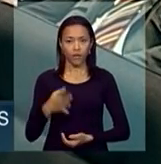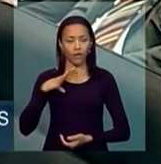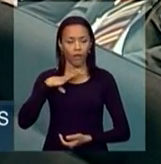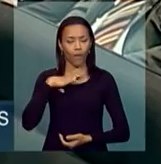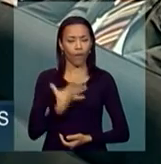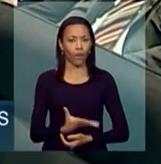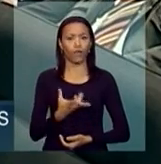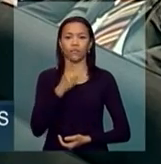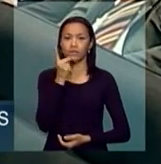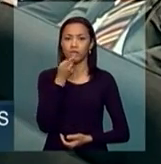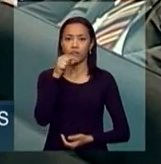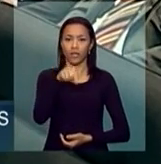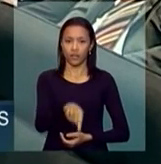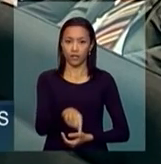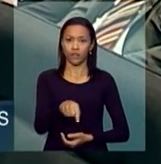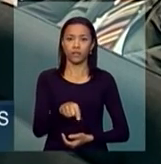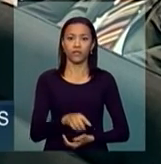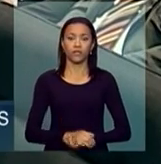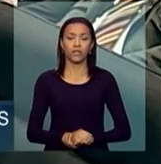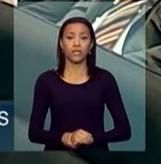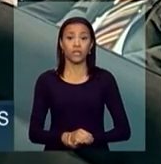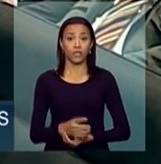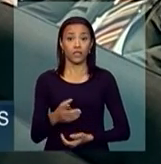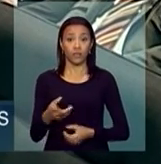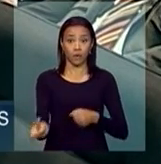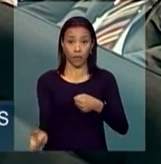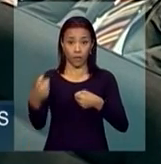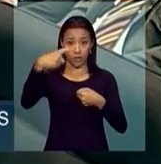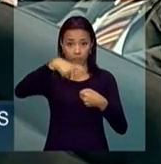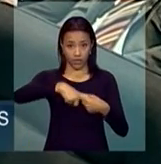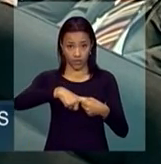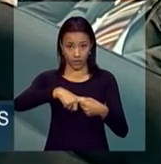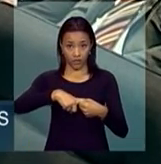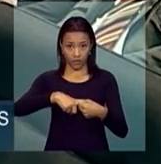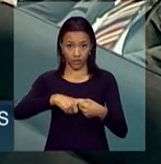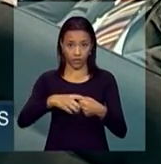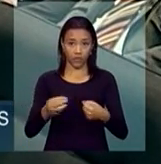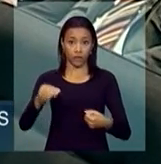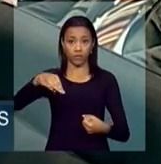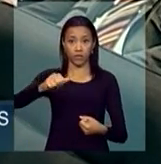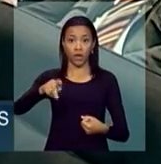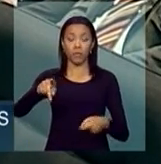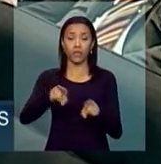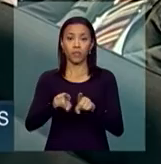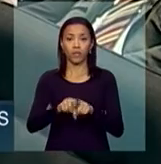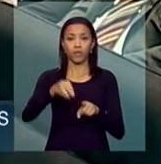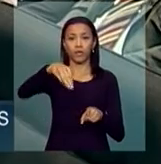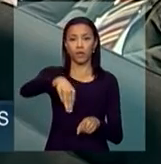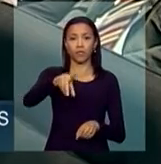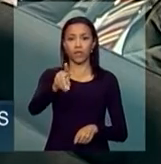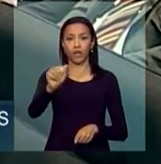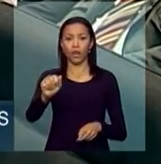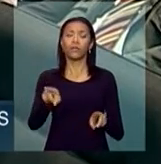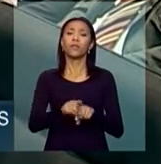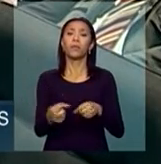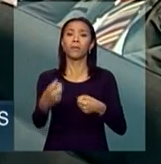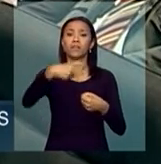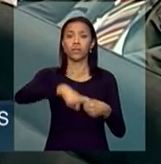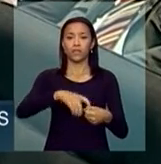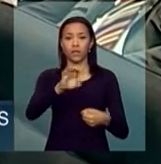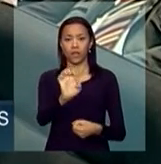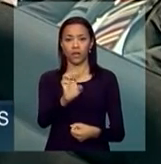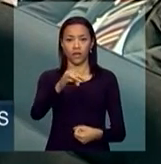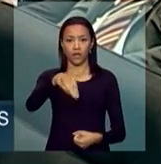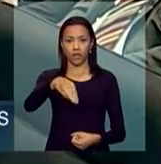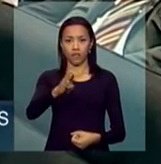de dizer, Laudemir, que com a parceria do MAPA e do MDA, com a parceria da Embrapa,